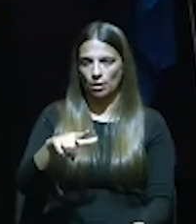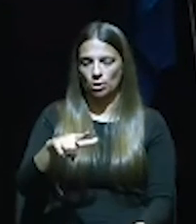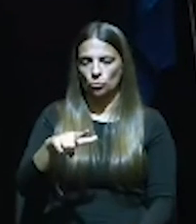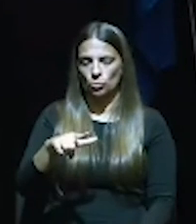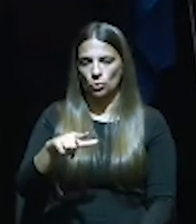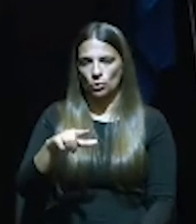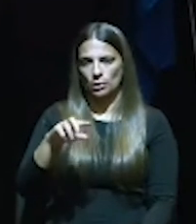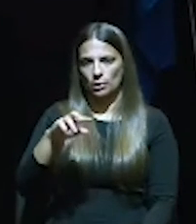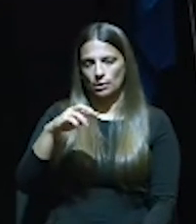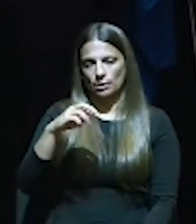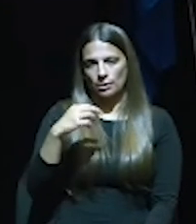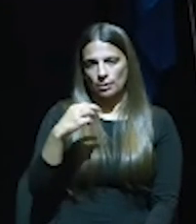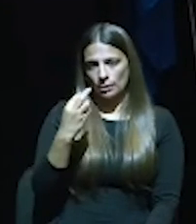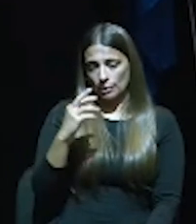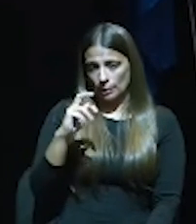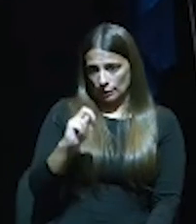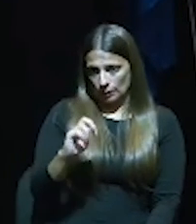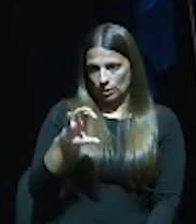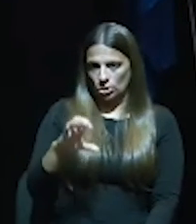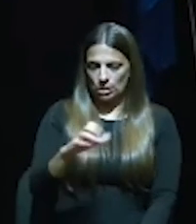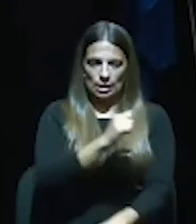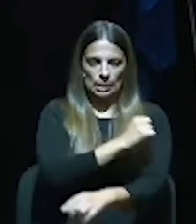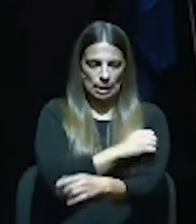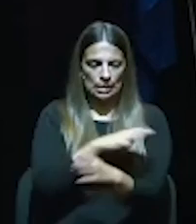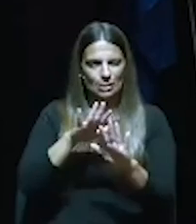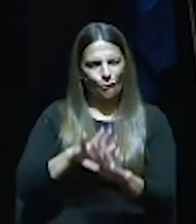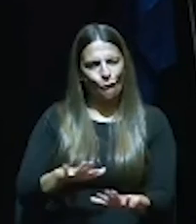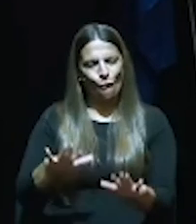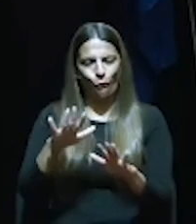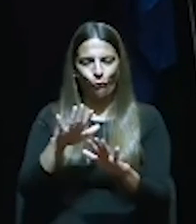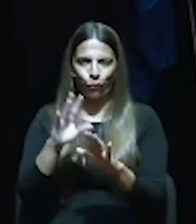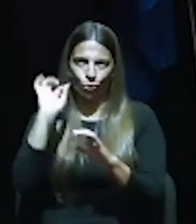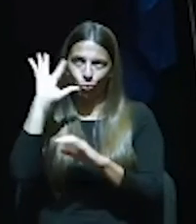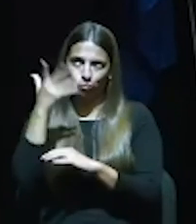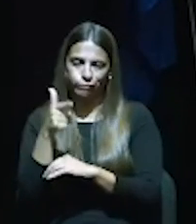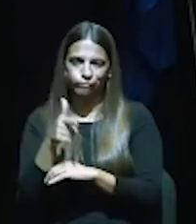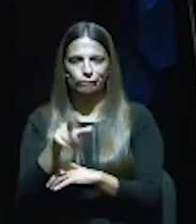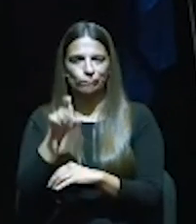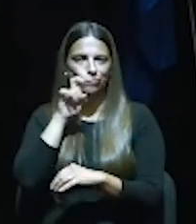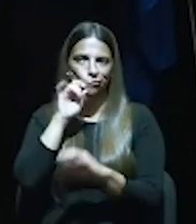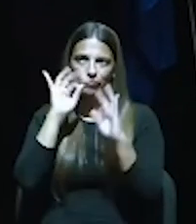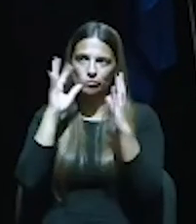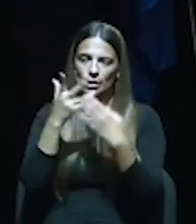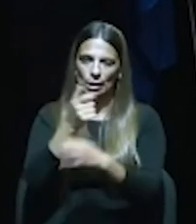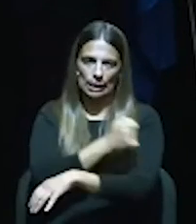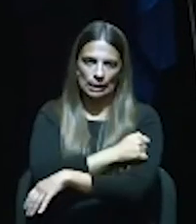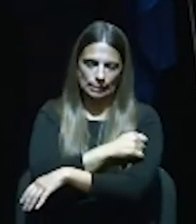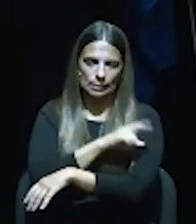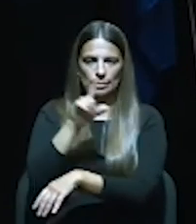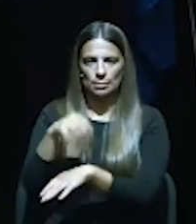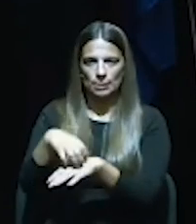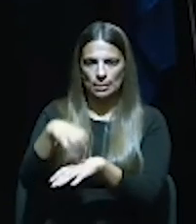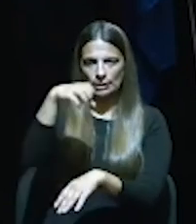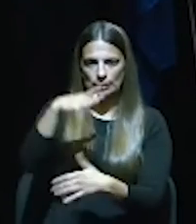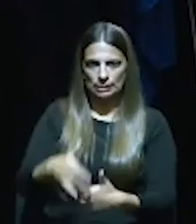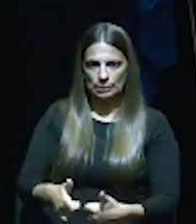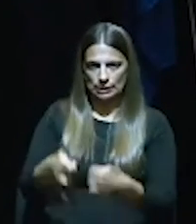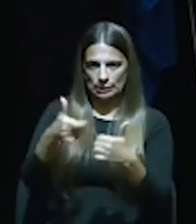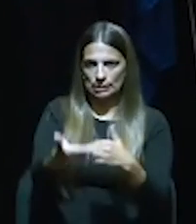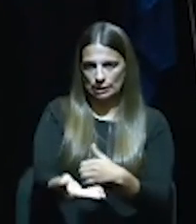3C, Casa, Conforto e Clima. E pedimos prioridade neste investimento no isolamento térmico das casas e edifícios da